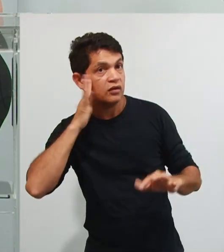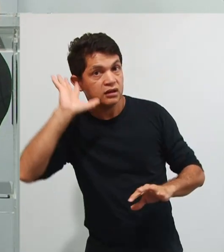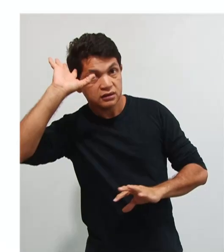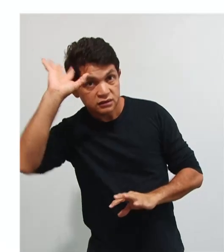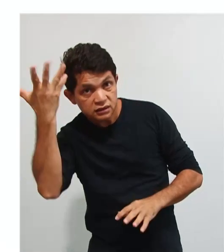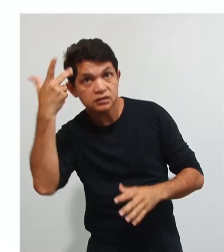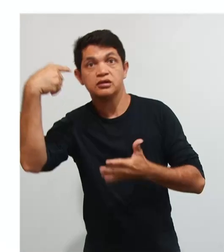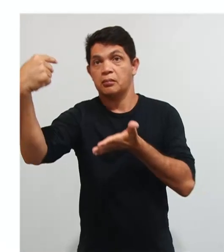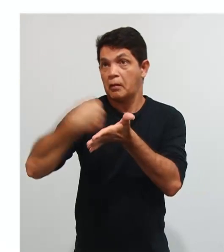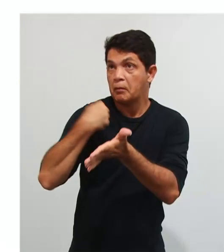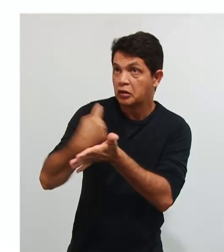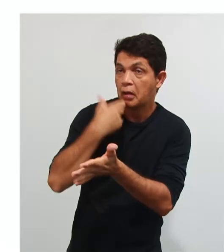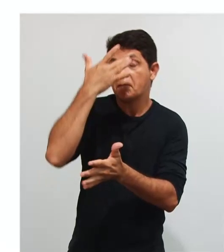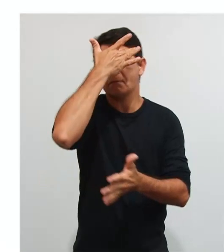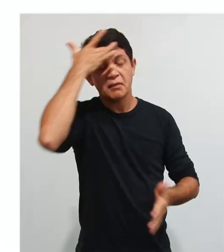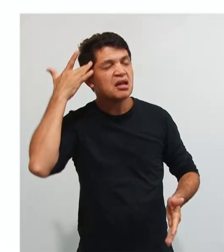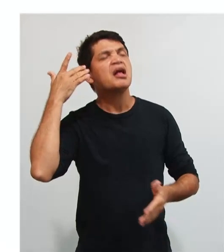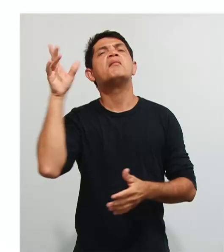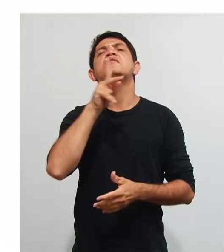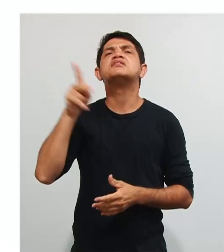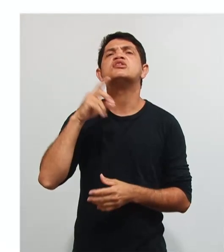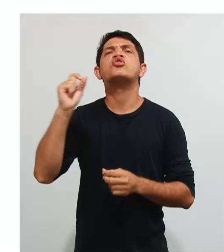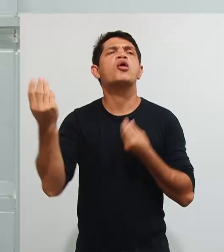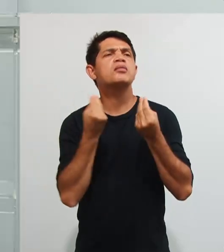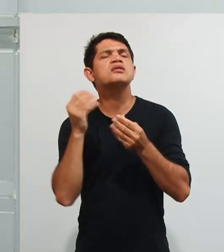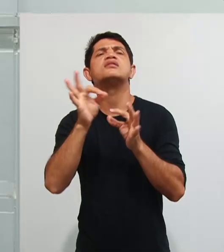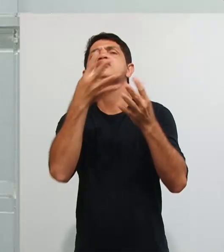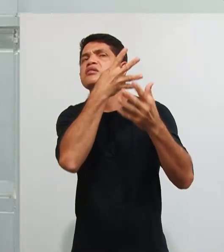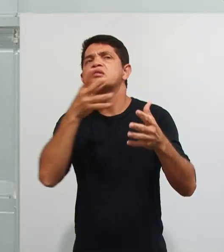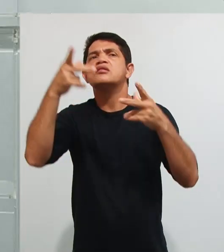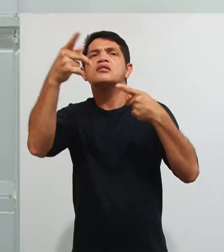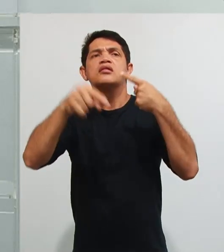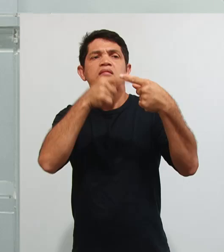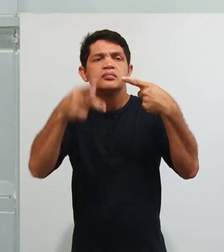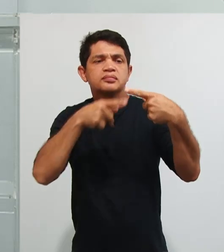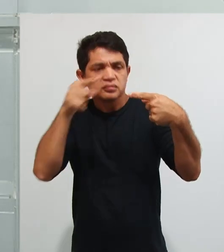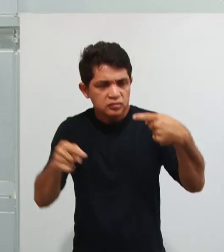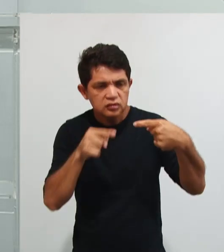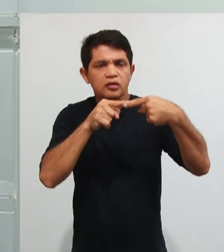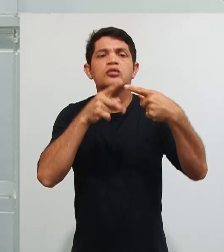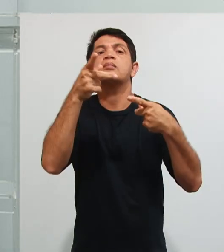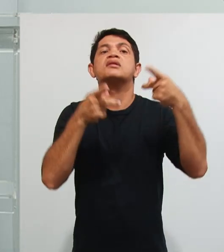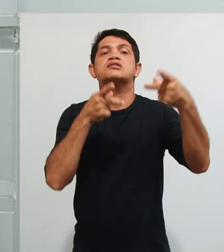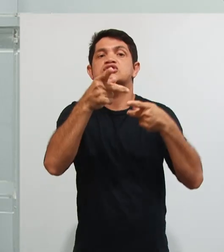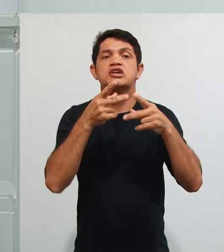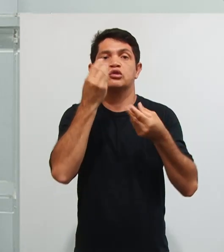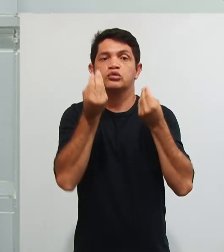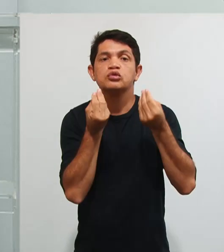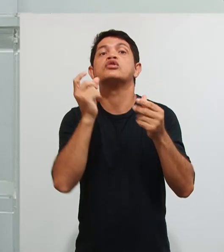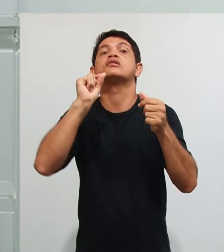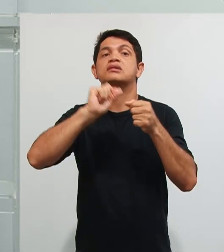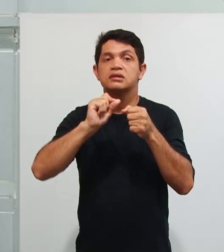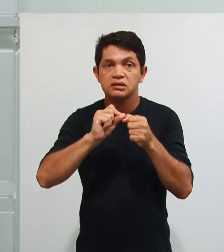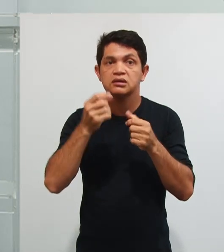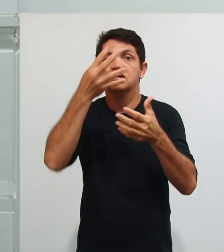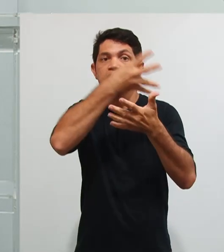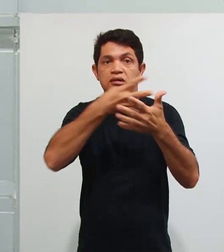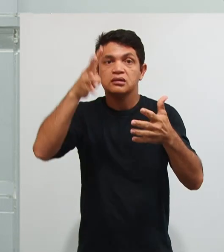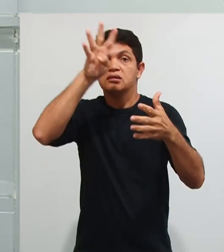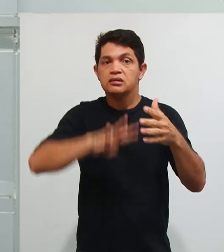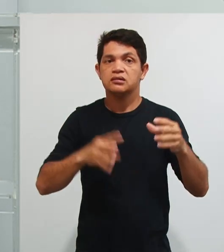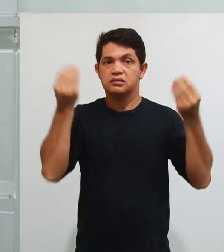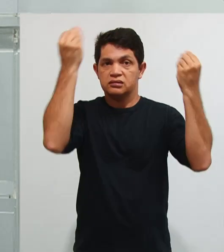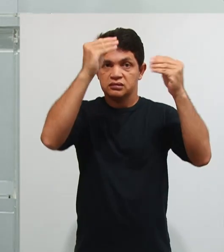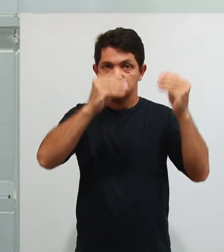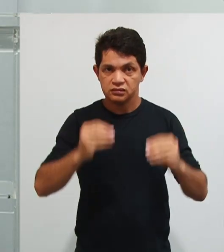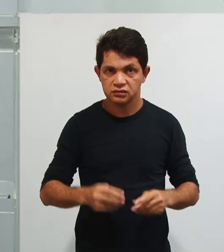me perguntando, Creuza, então o planejamento ele está para qual aspecto? Senhores, o planejamento